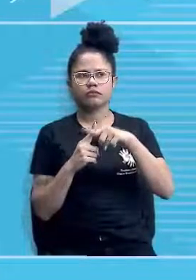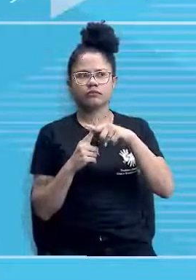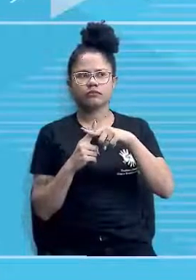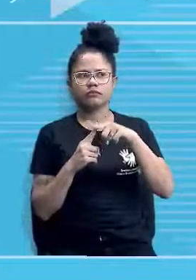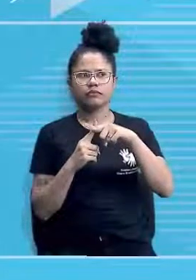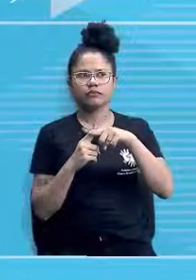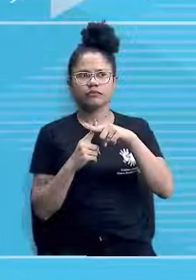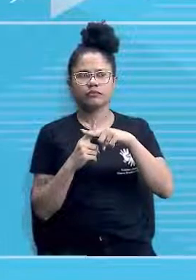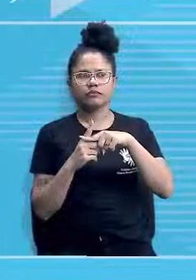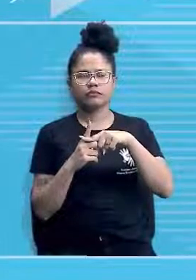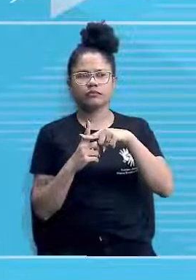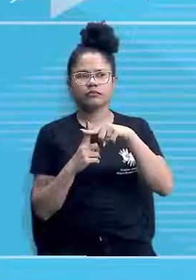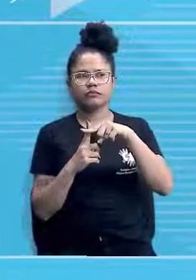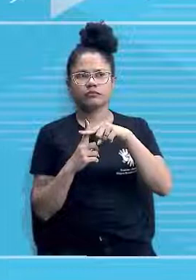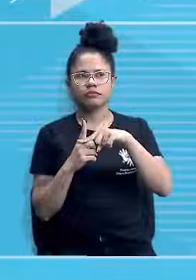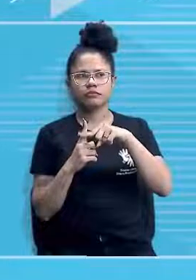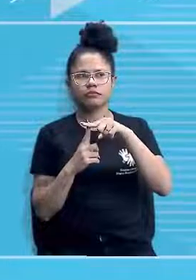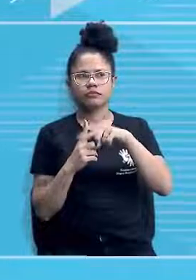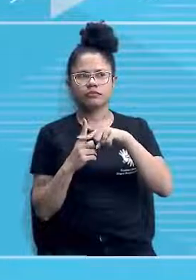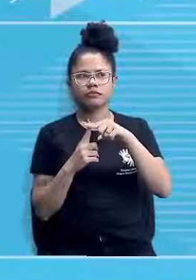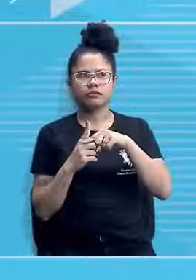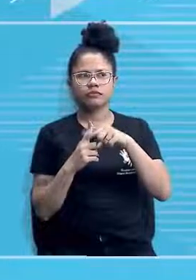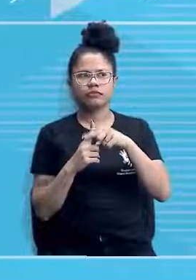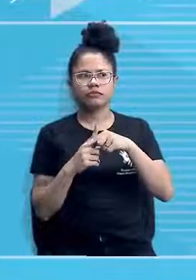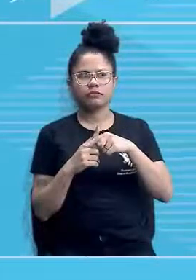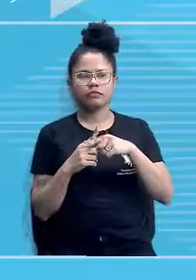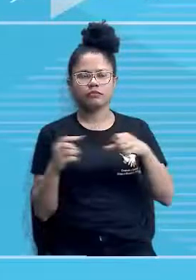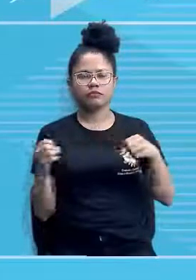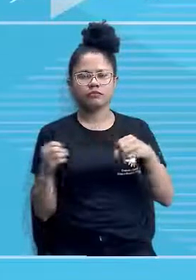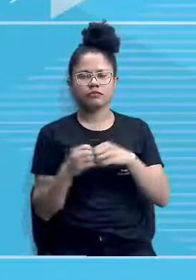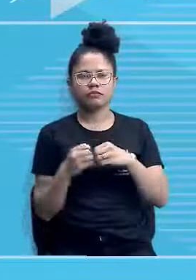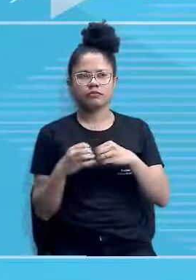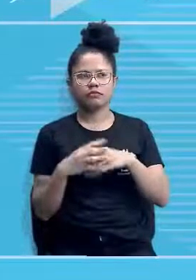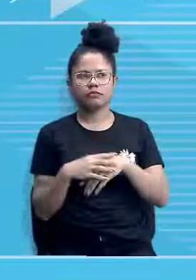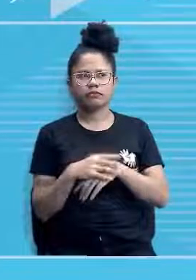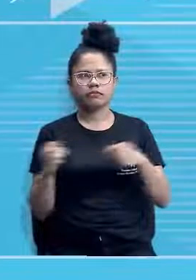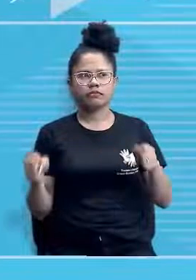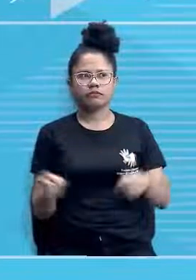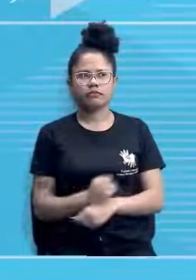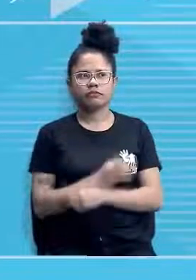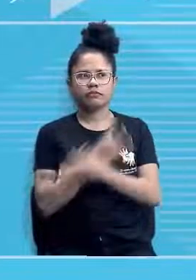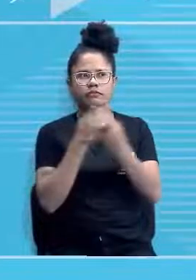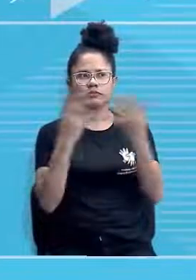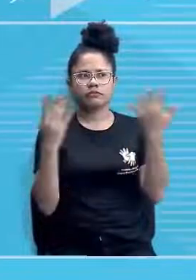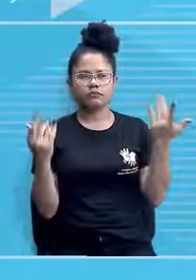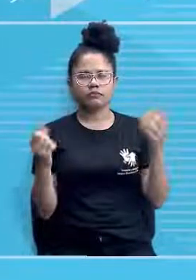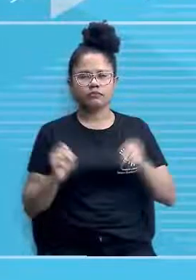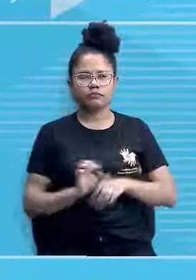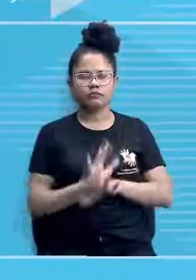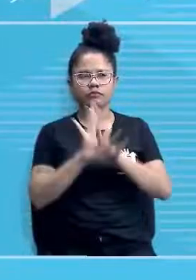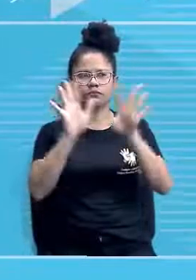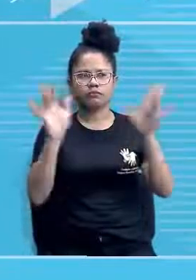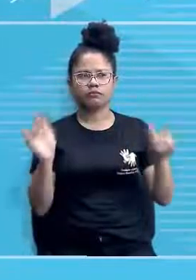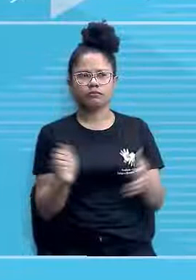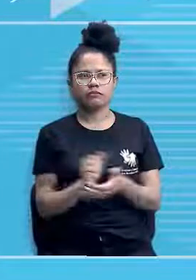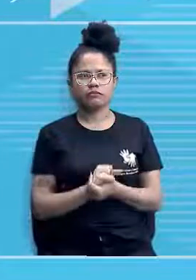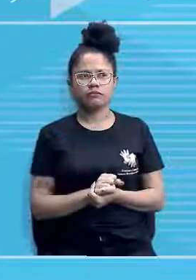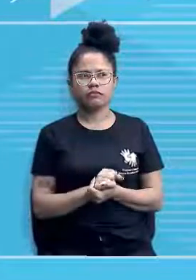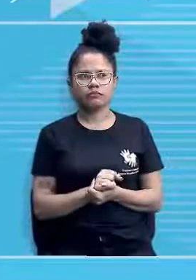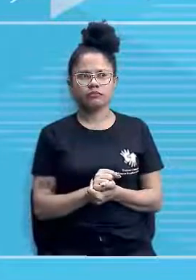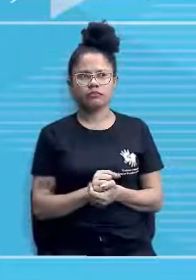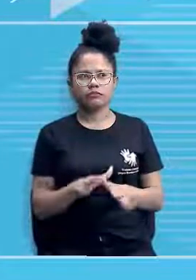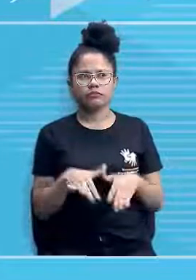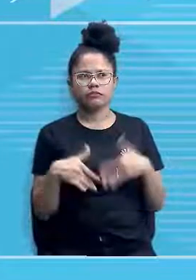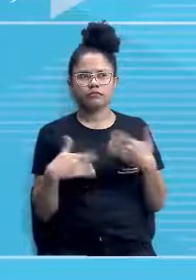e do ponto de ebulição Então as três propriedades mais importantes ó tá então nós vamos abordar